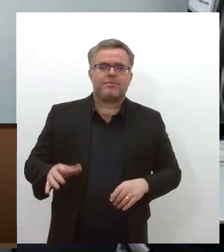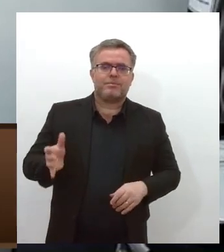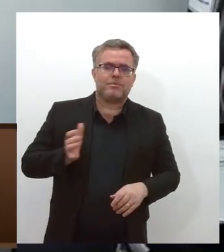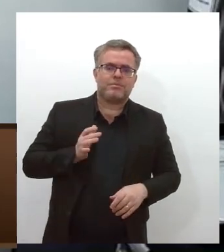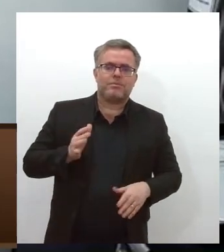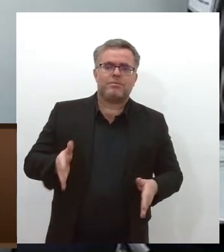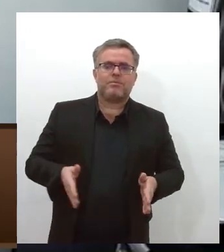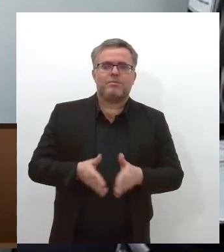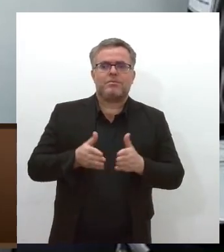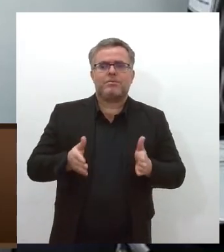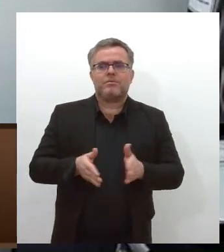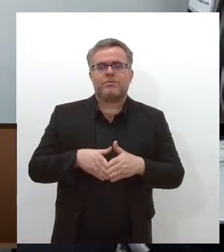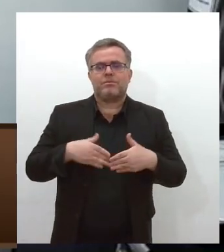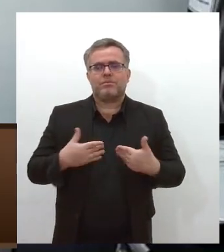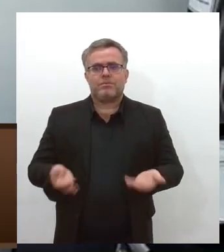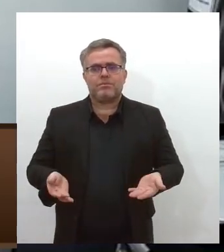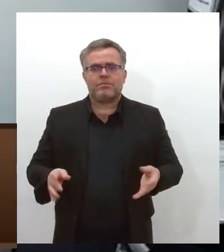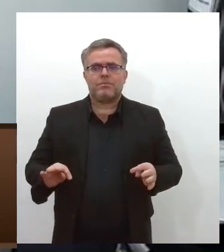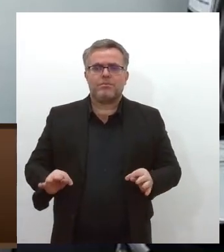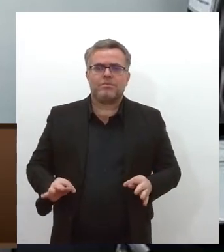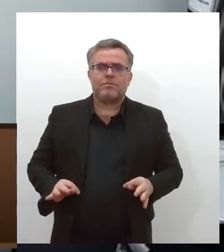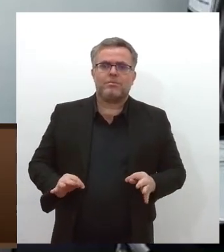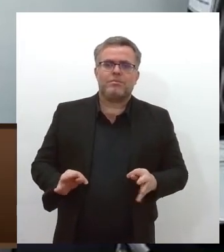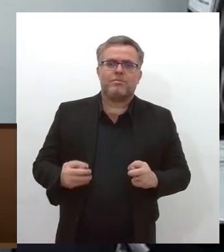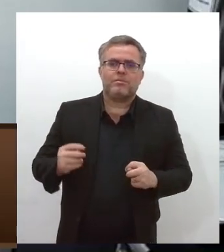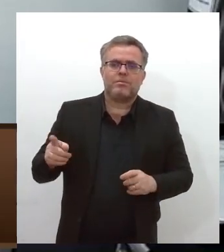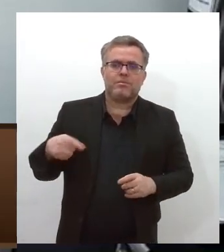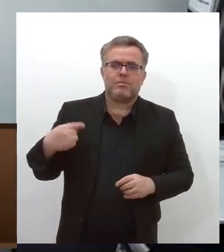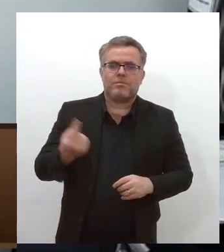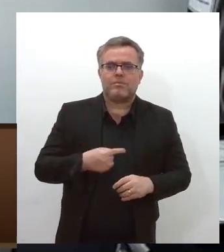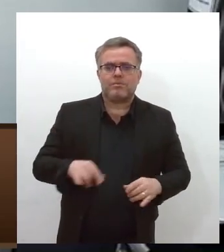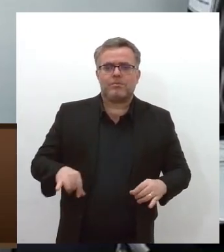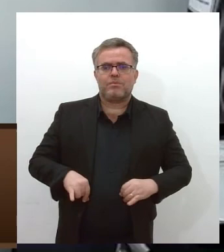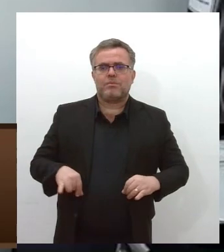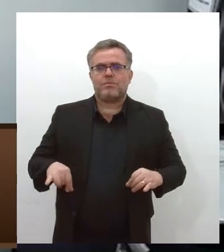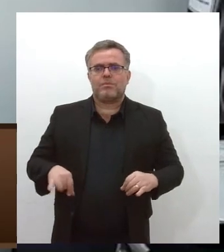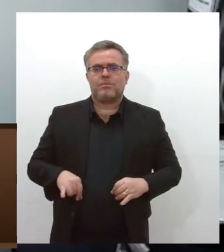média, todos nós sofremos o impacto da política